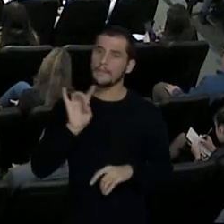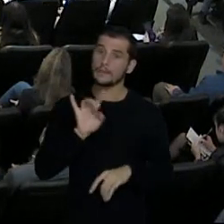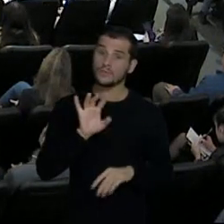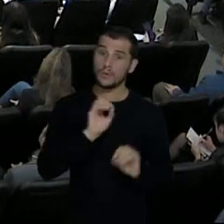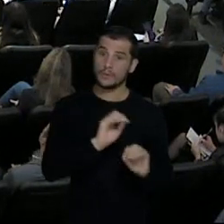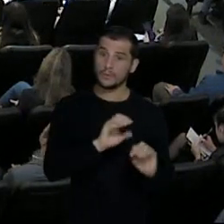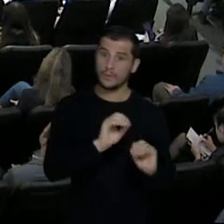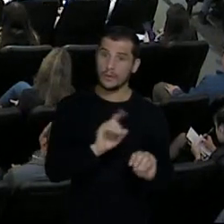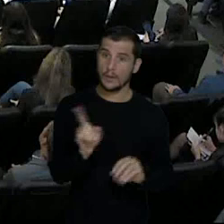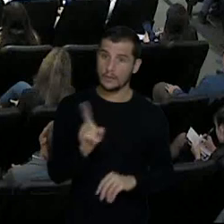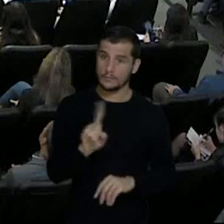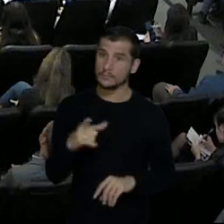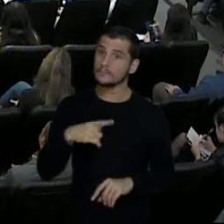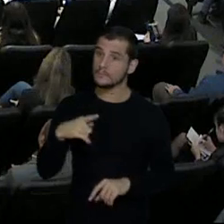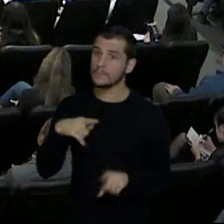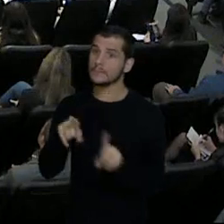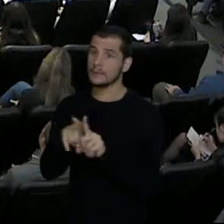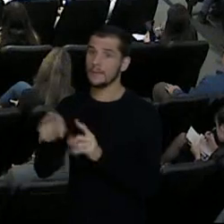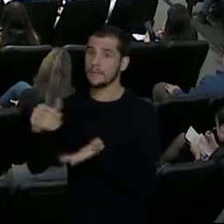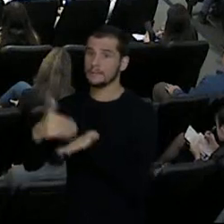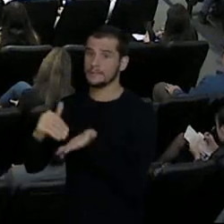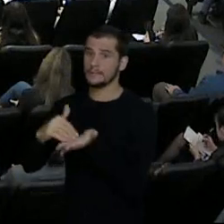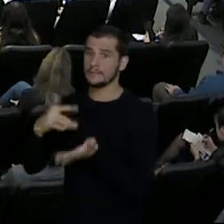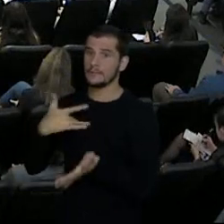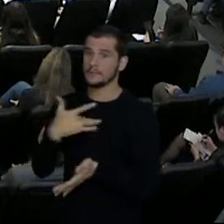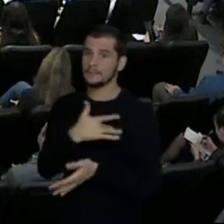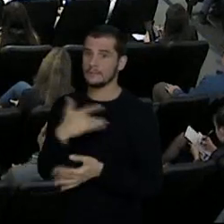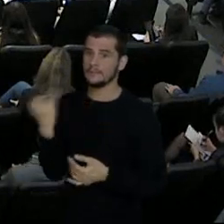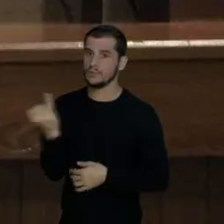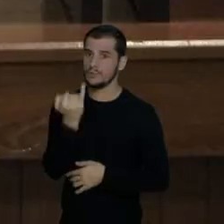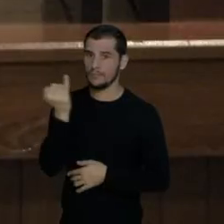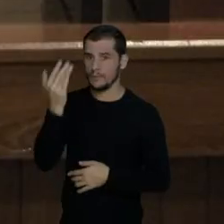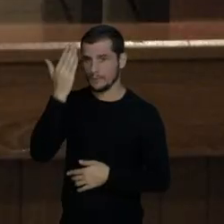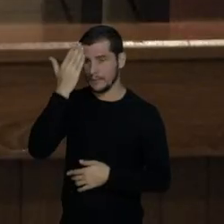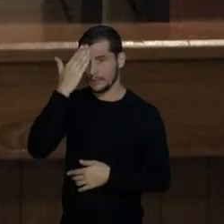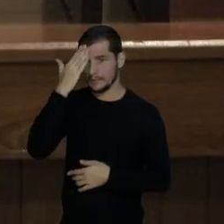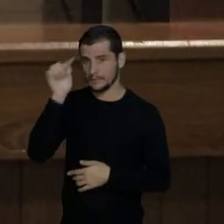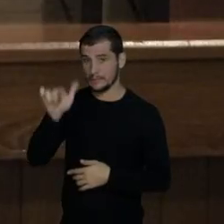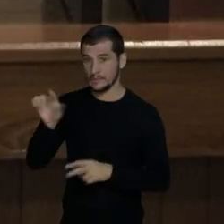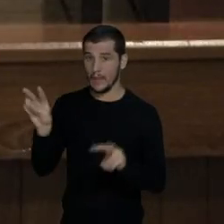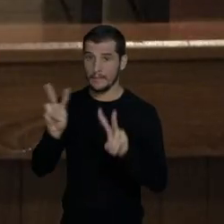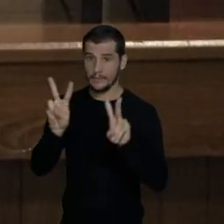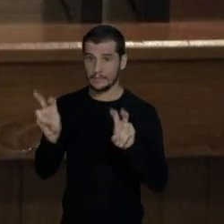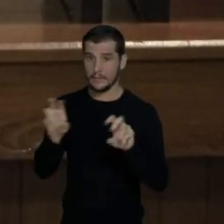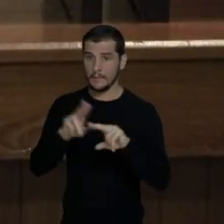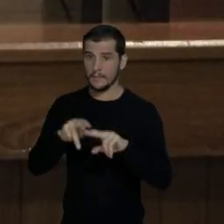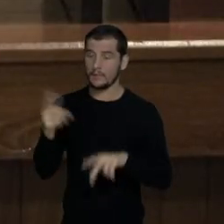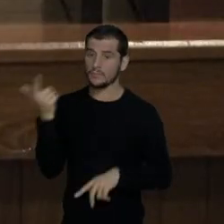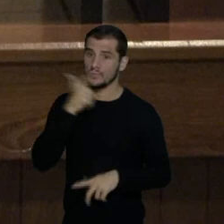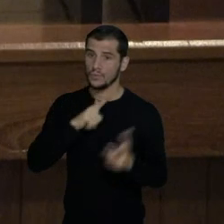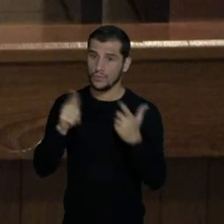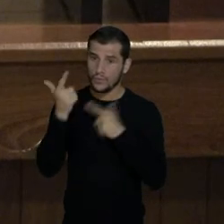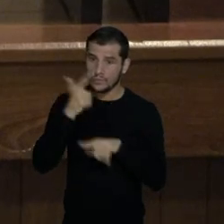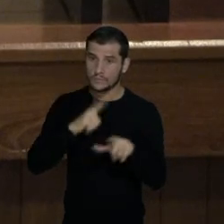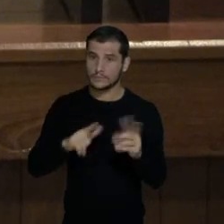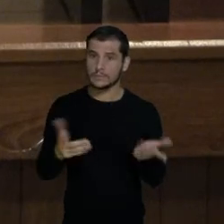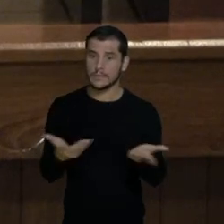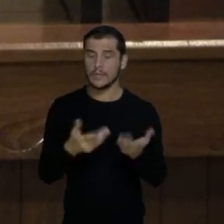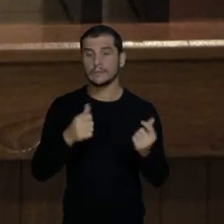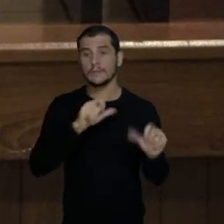trabalhar lado a lado para colocar tirar isso o papel e